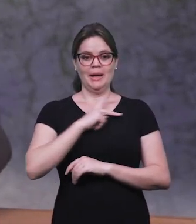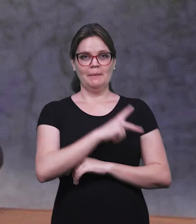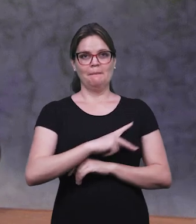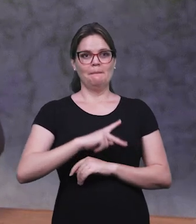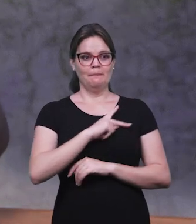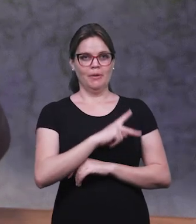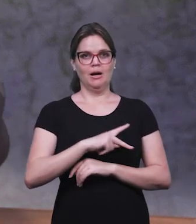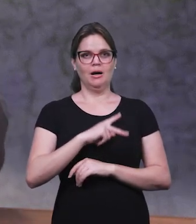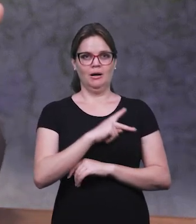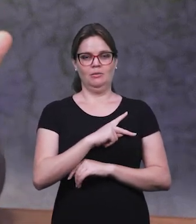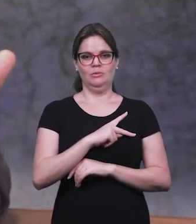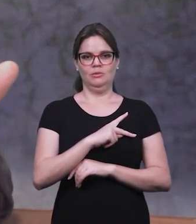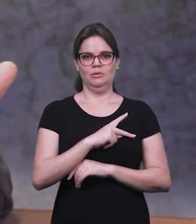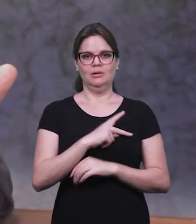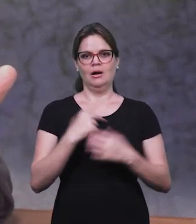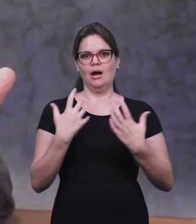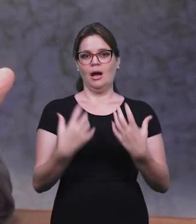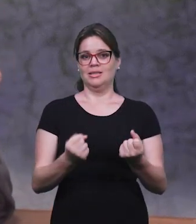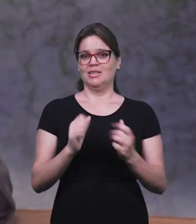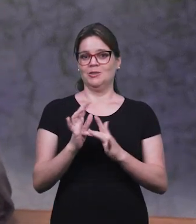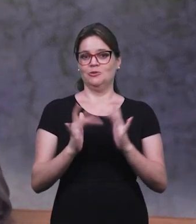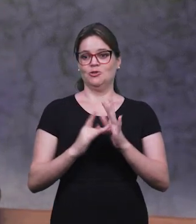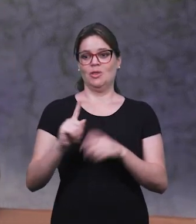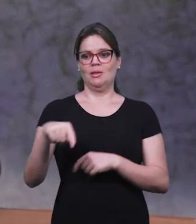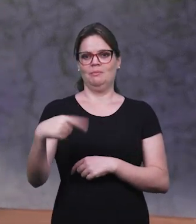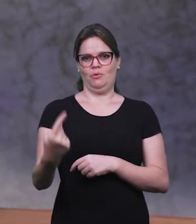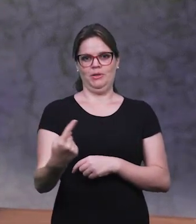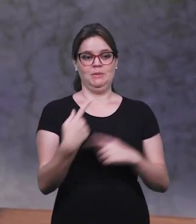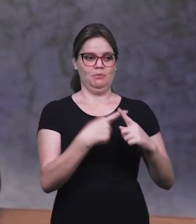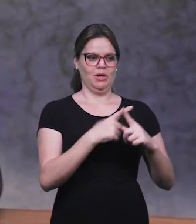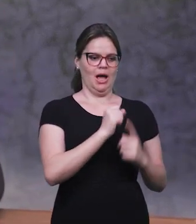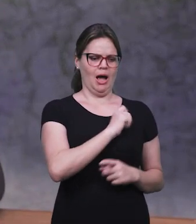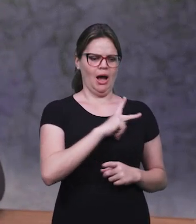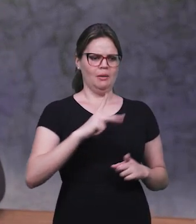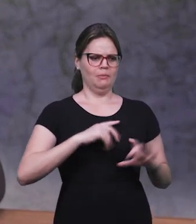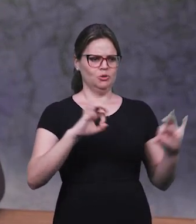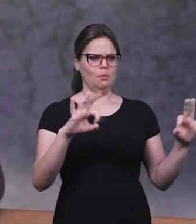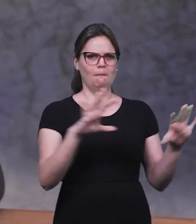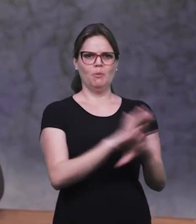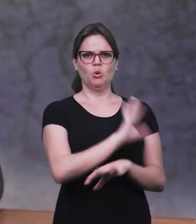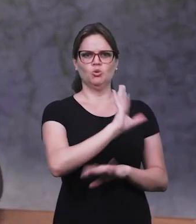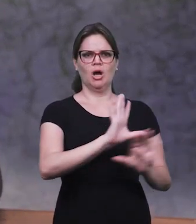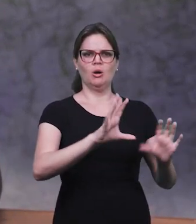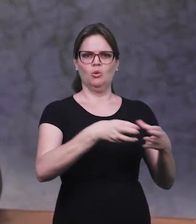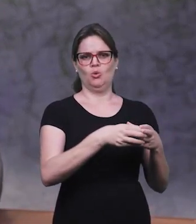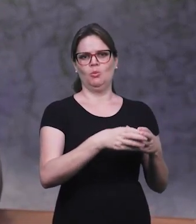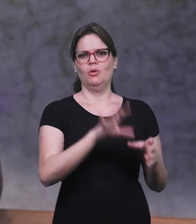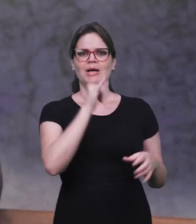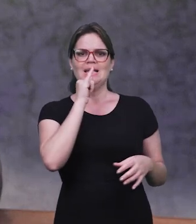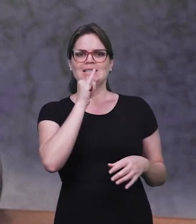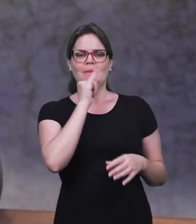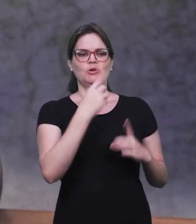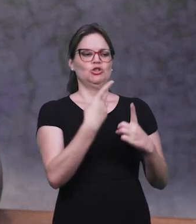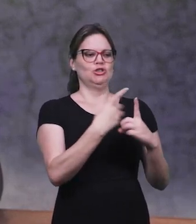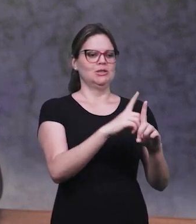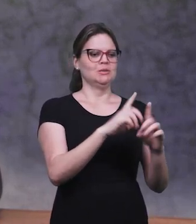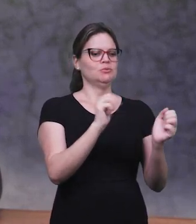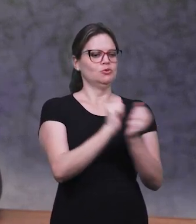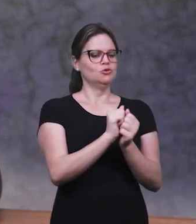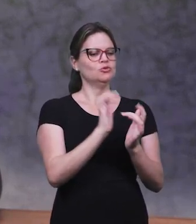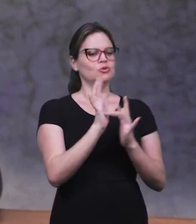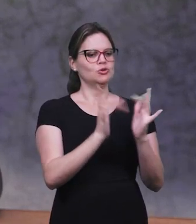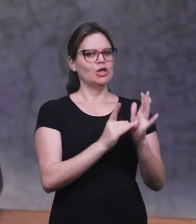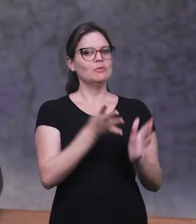Jesus, viveram as experiências com Jesus. Pedro, que é a maior coluna, porque